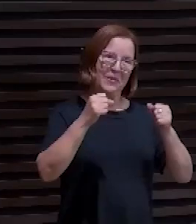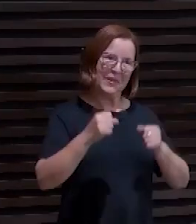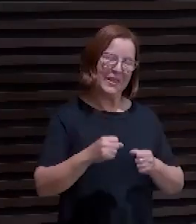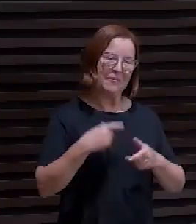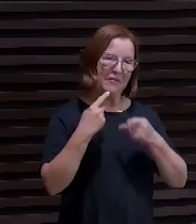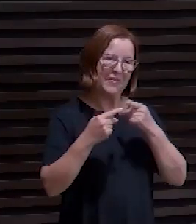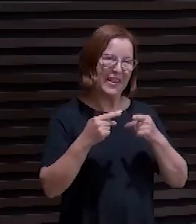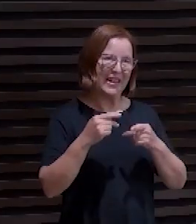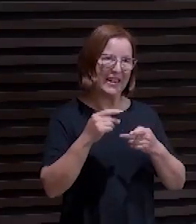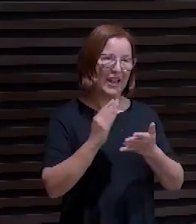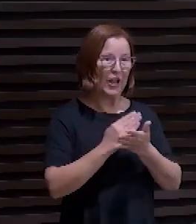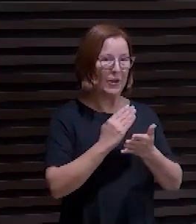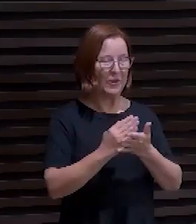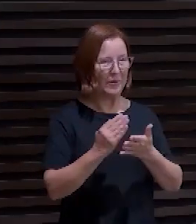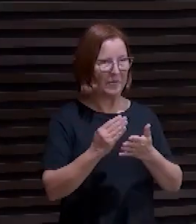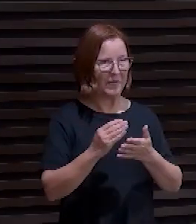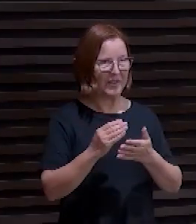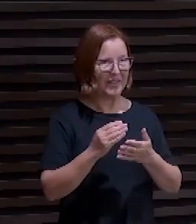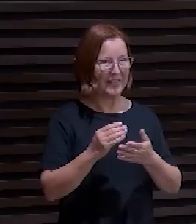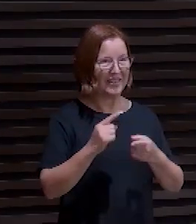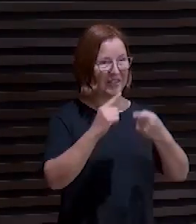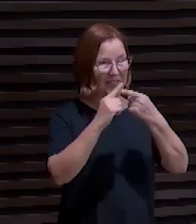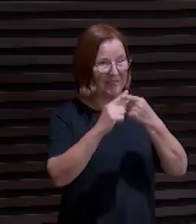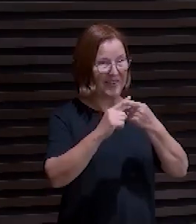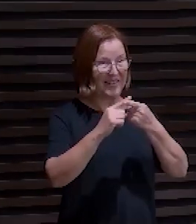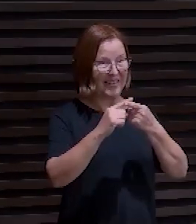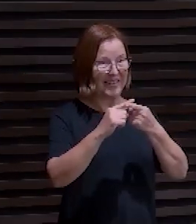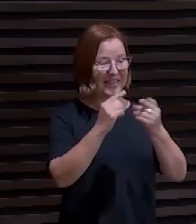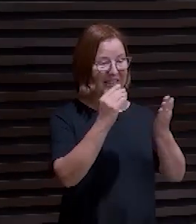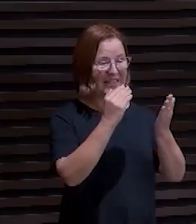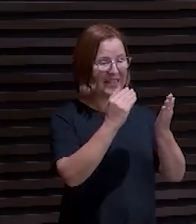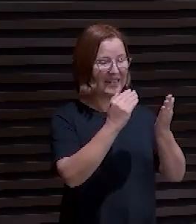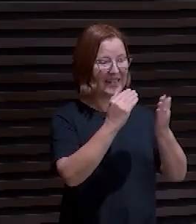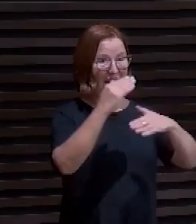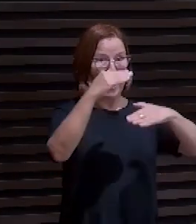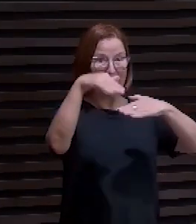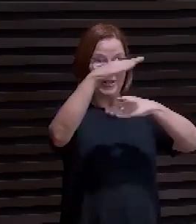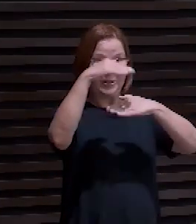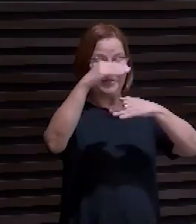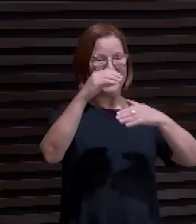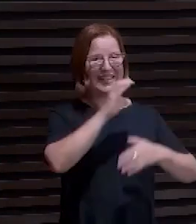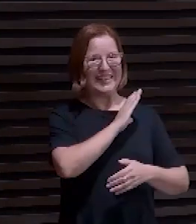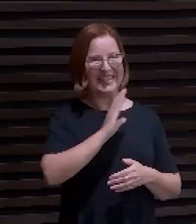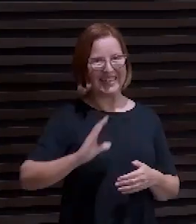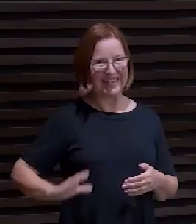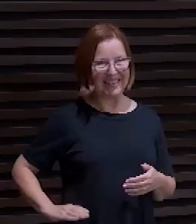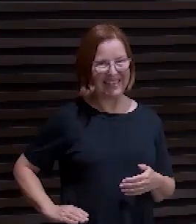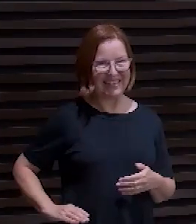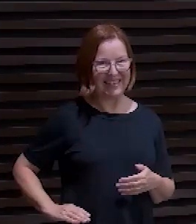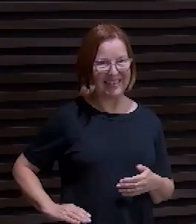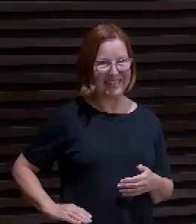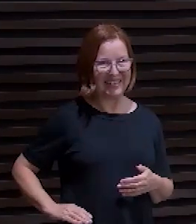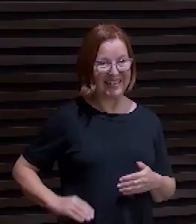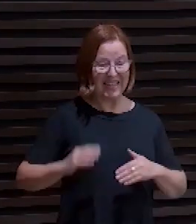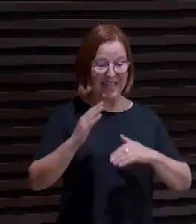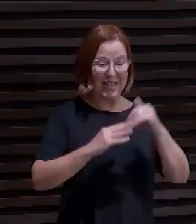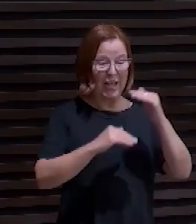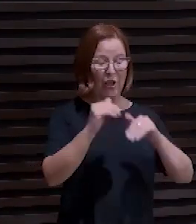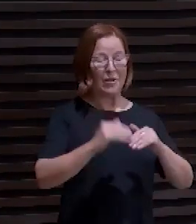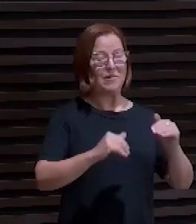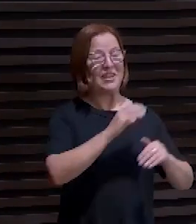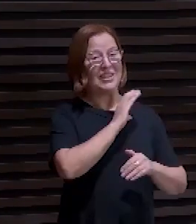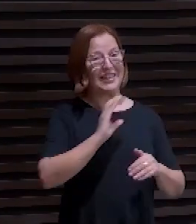algumas vezes da superioridade de Cristo e do que Cristo faz em favor das